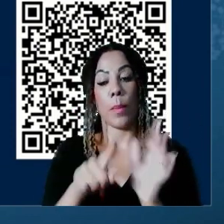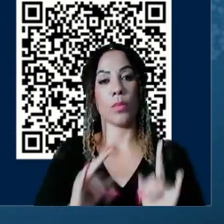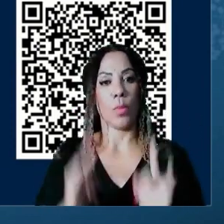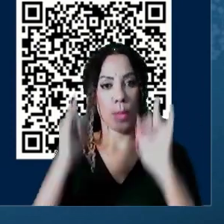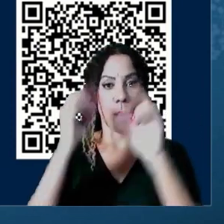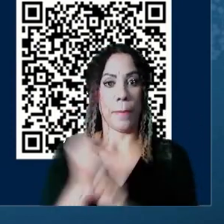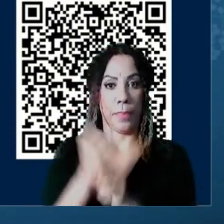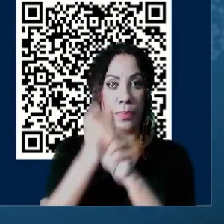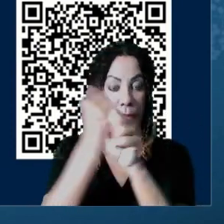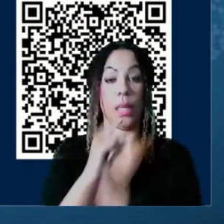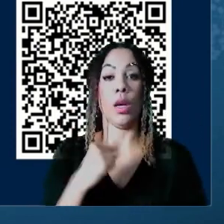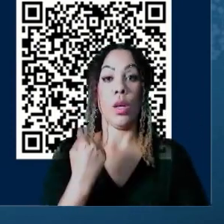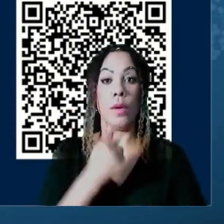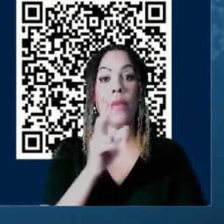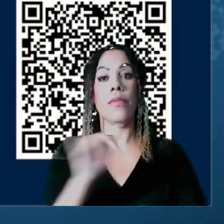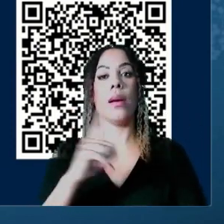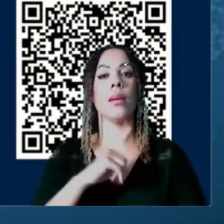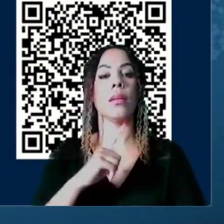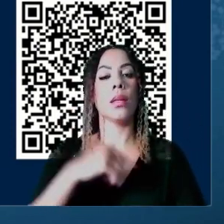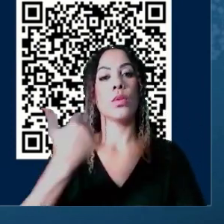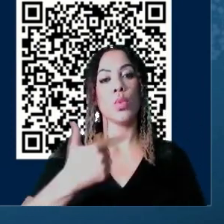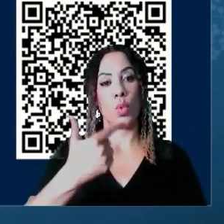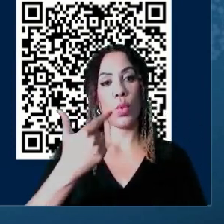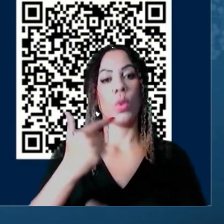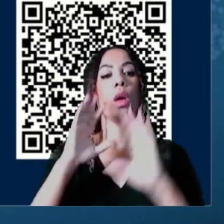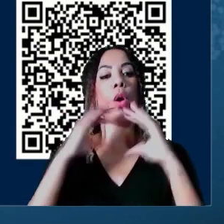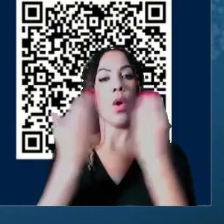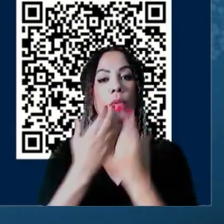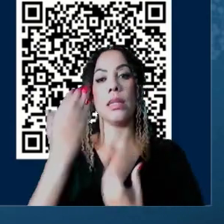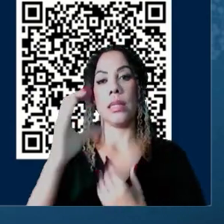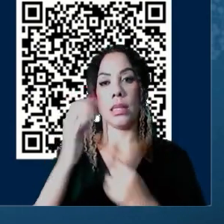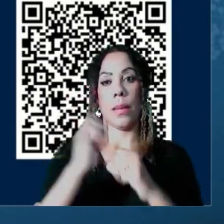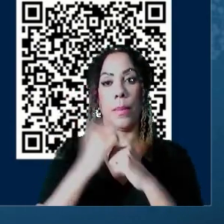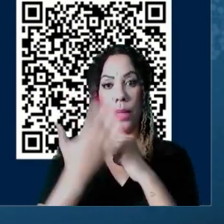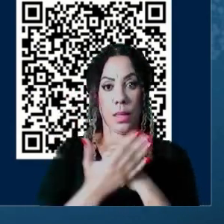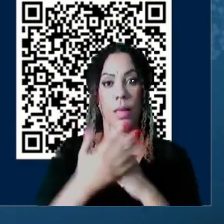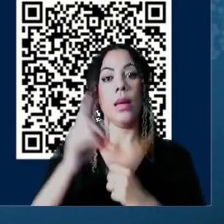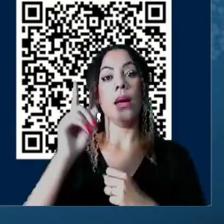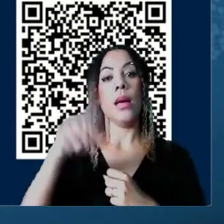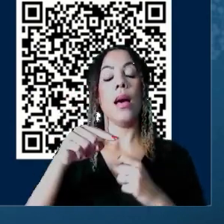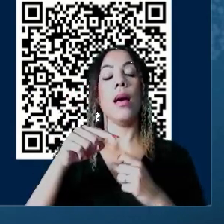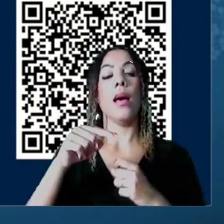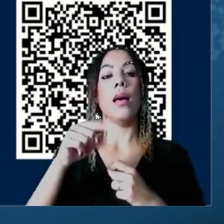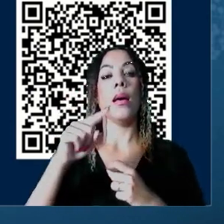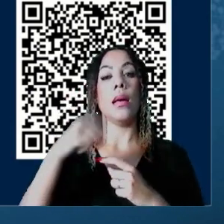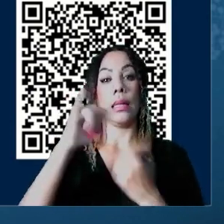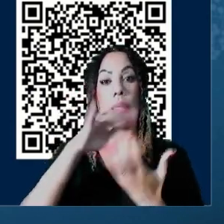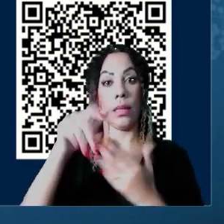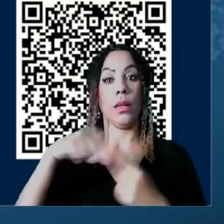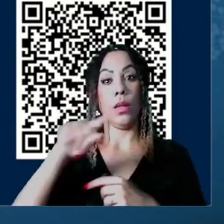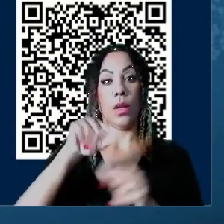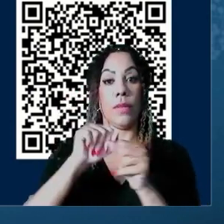e nós vamos ter a nossa segunda conferência de ciências pandêmicas, segunda conferência internacional, fizemos em Oxford